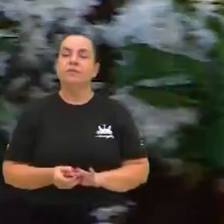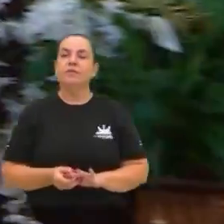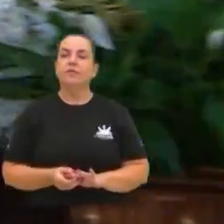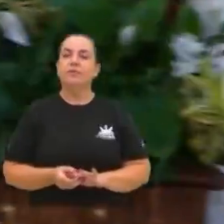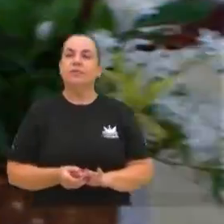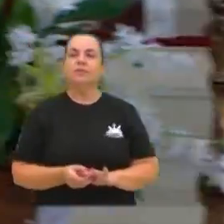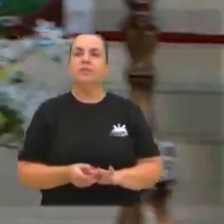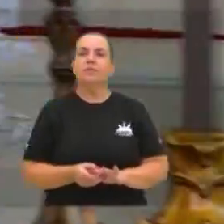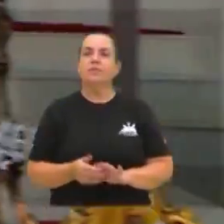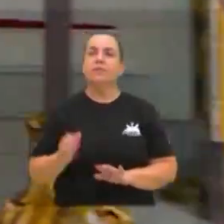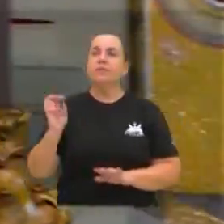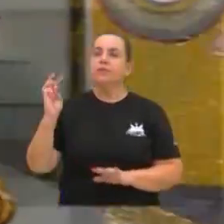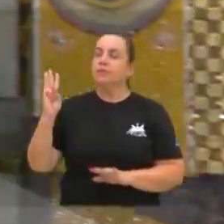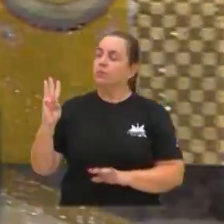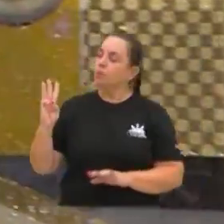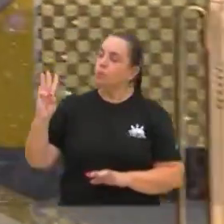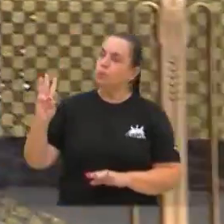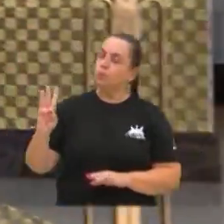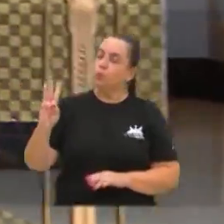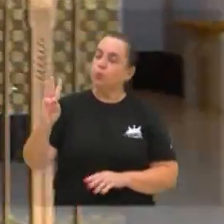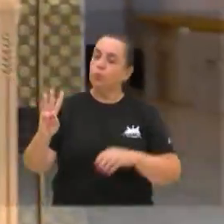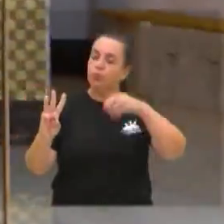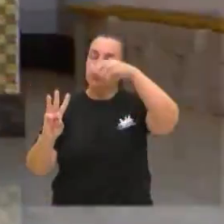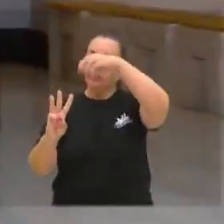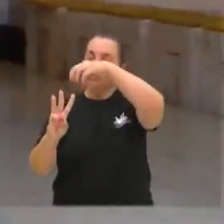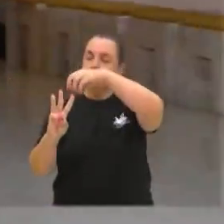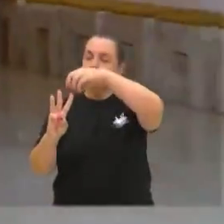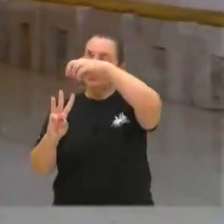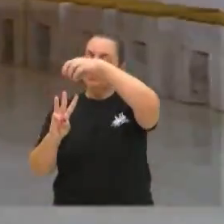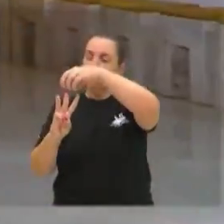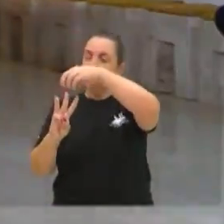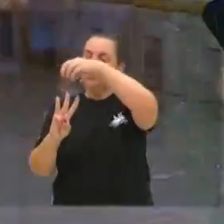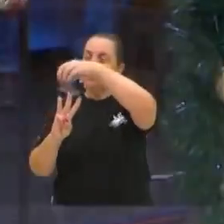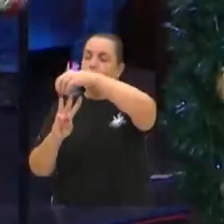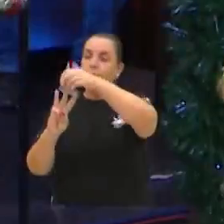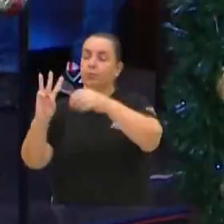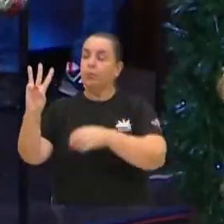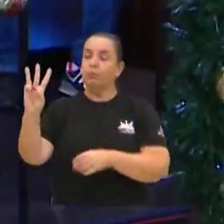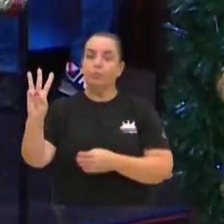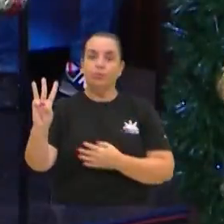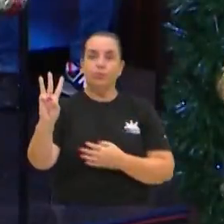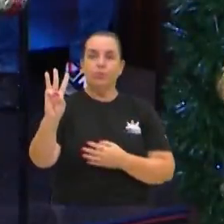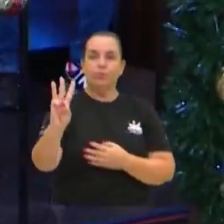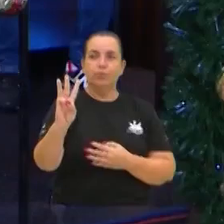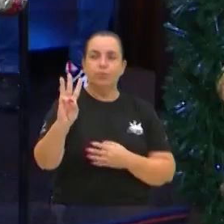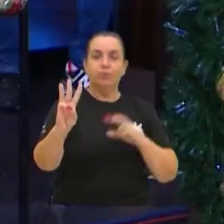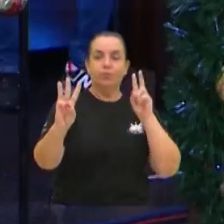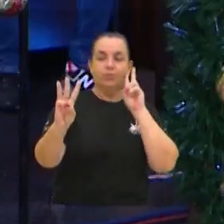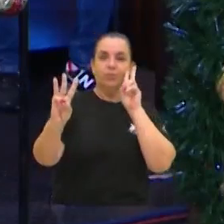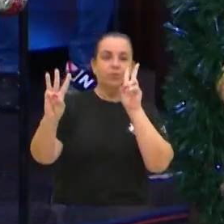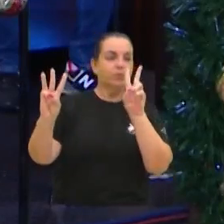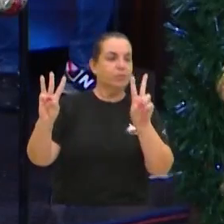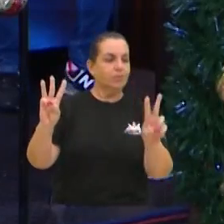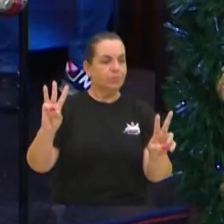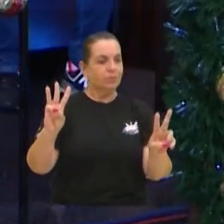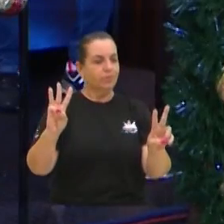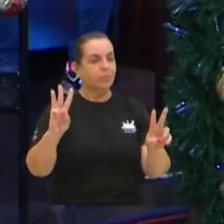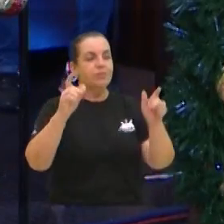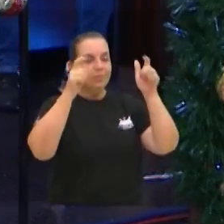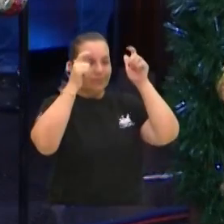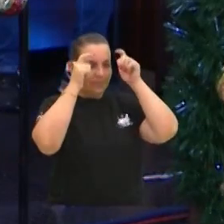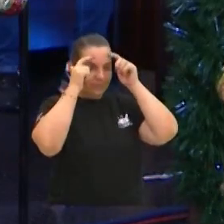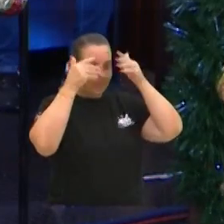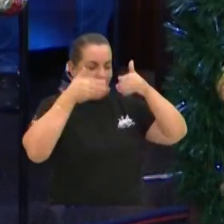são três reis que chegam lá no Oriente para ver um rei que acaba